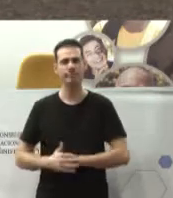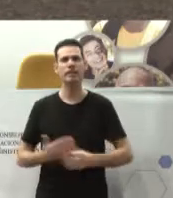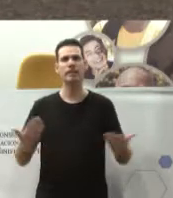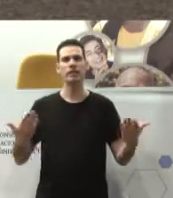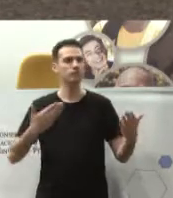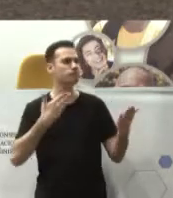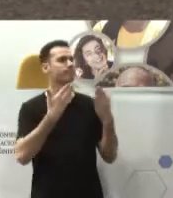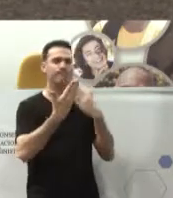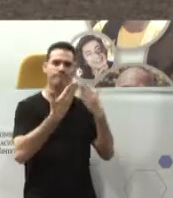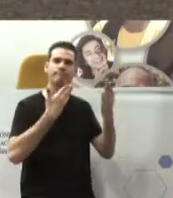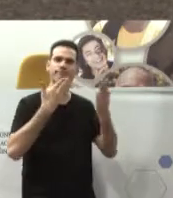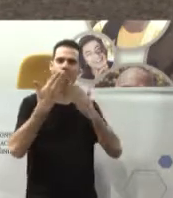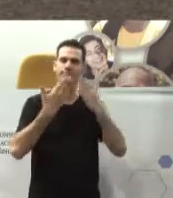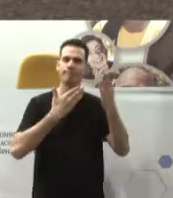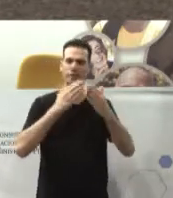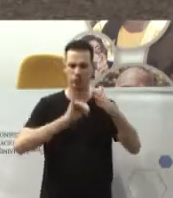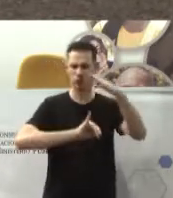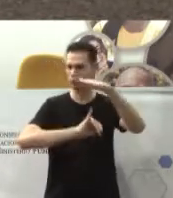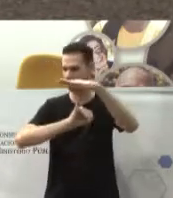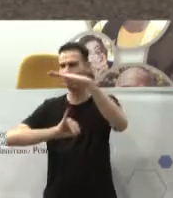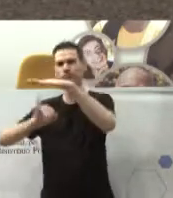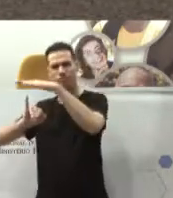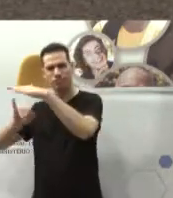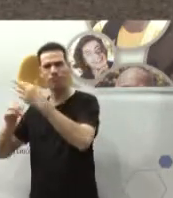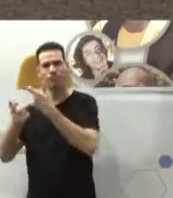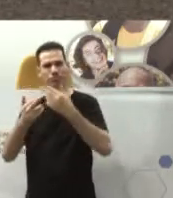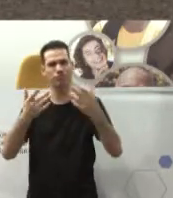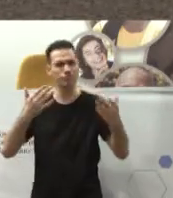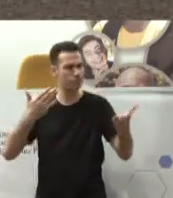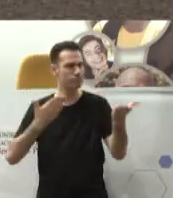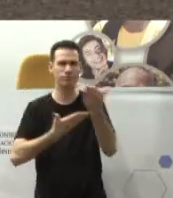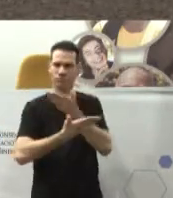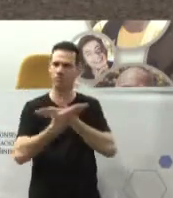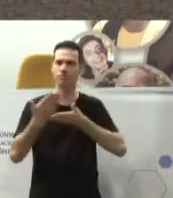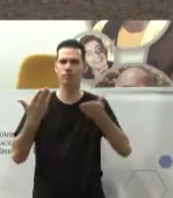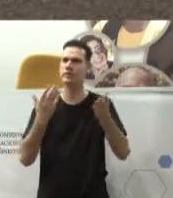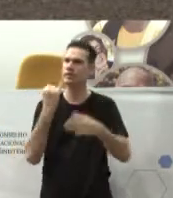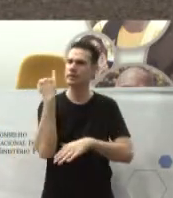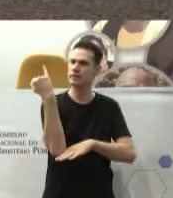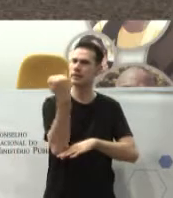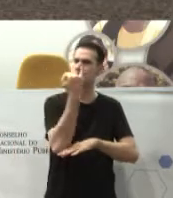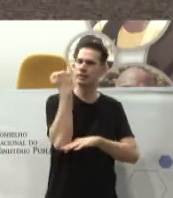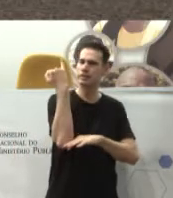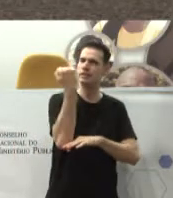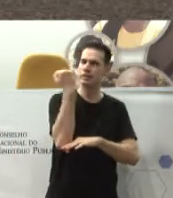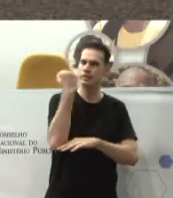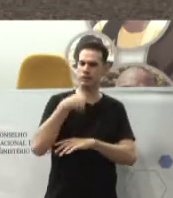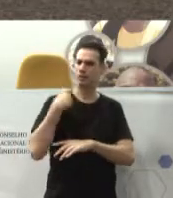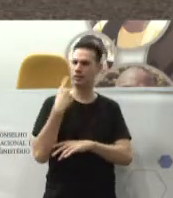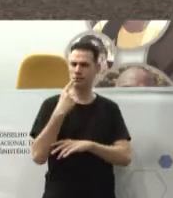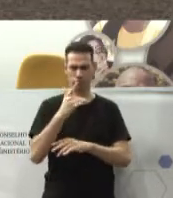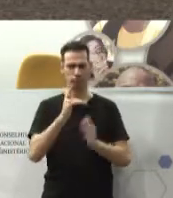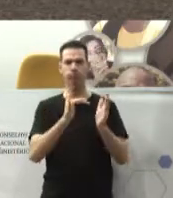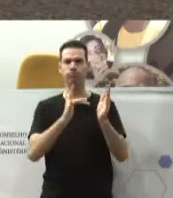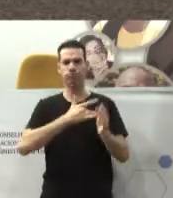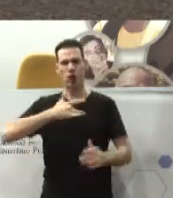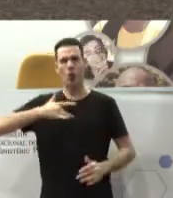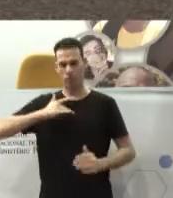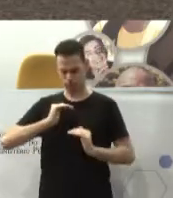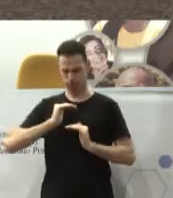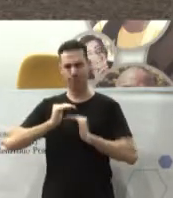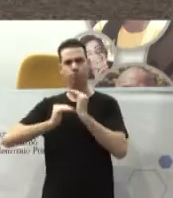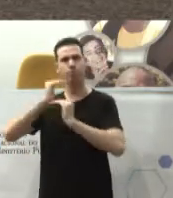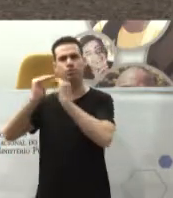diálogo interinstitucional é de extrema importância para que a gente possa evoluir nessa questão da saúde.